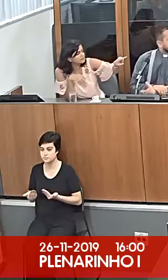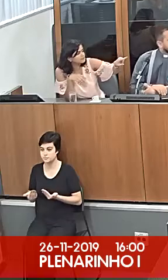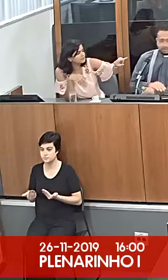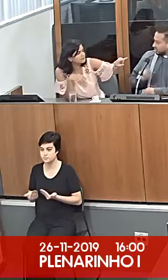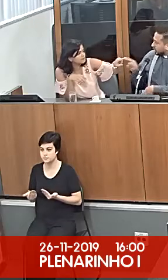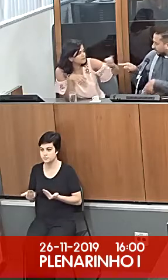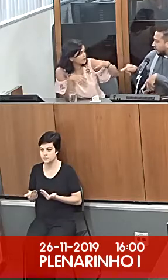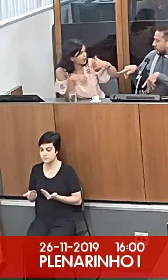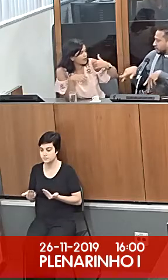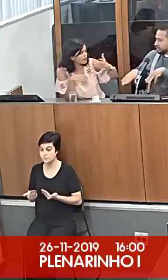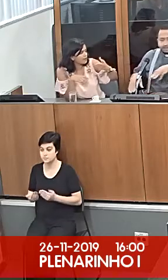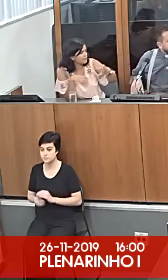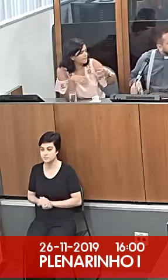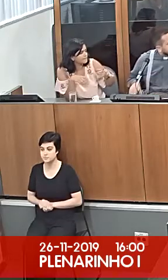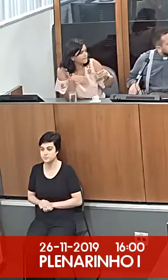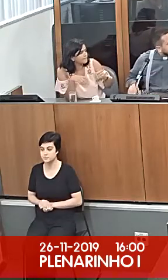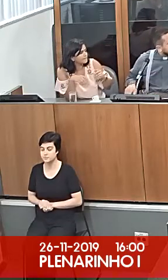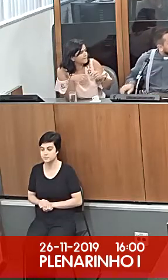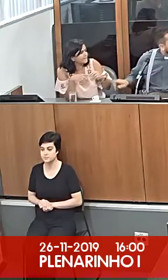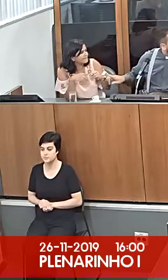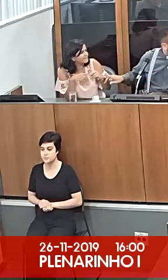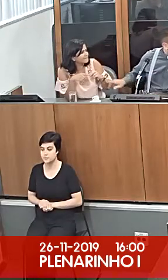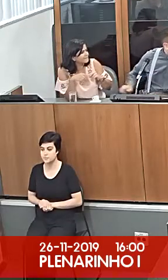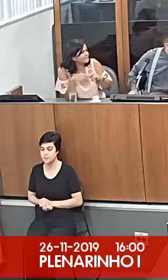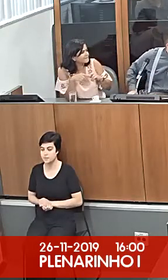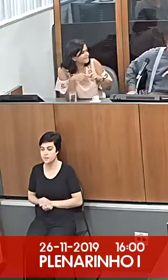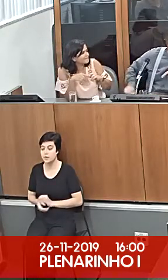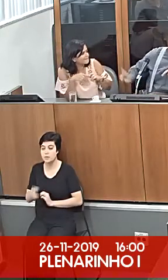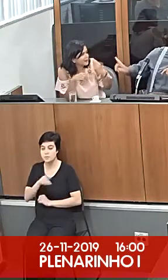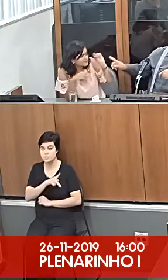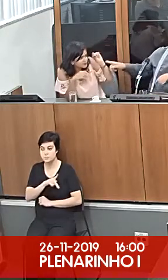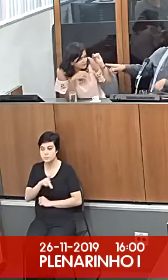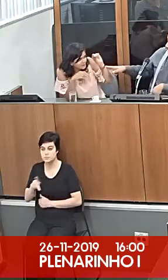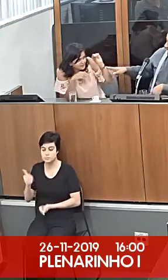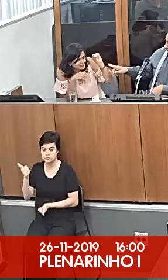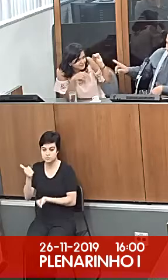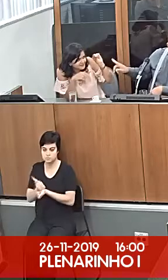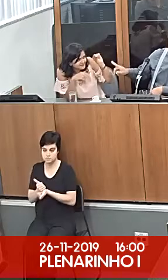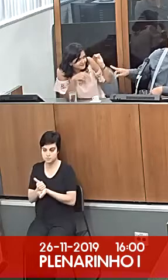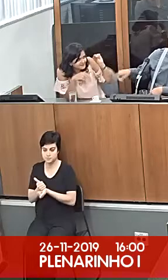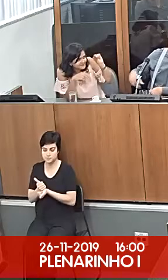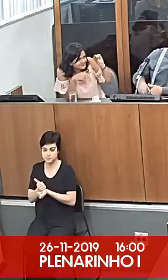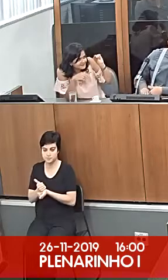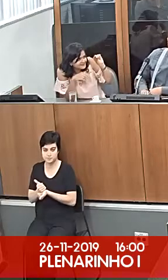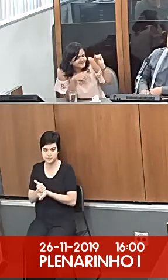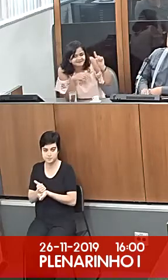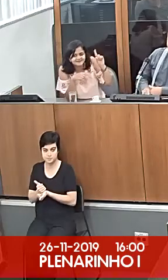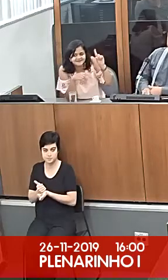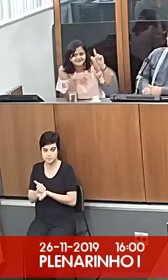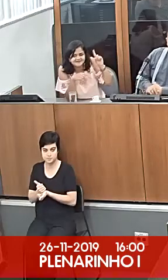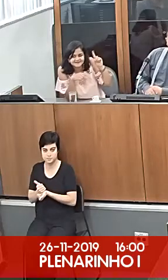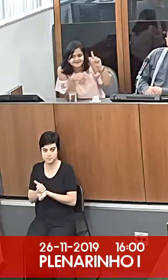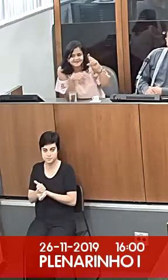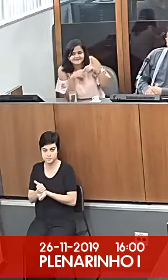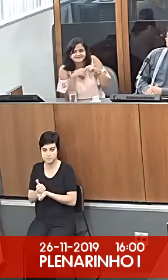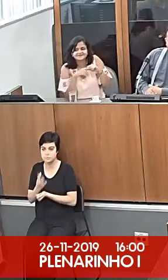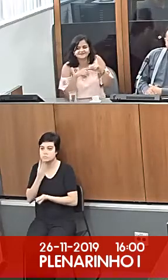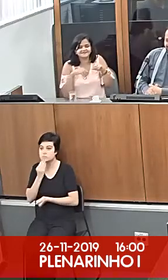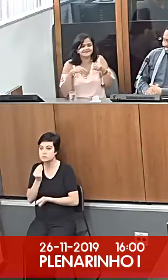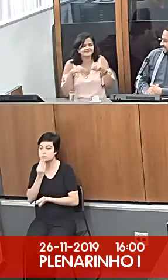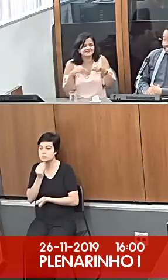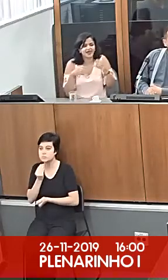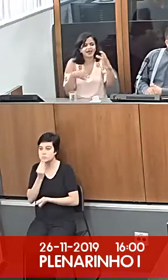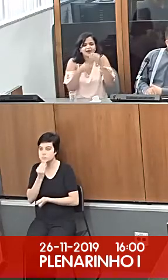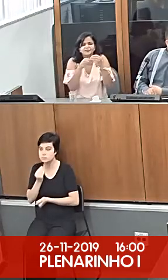Luiz, que é presidente da Sociedade dos Surdos de Belo Horizonte. Só um minuto.